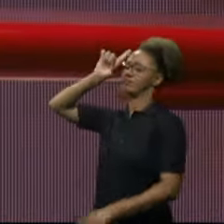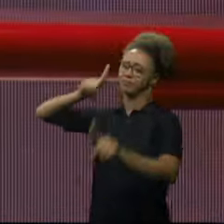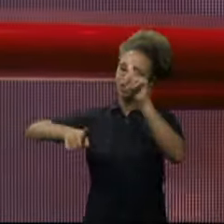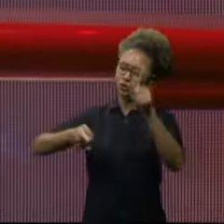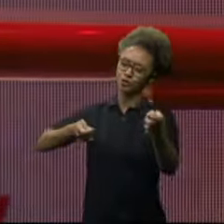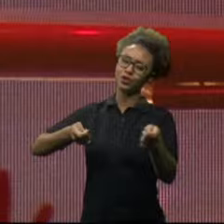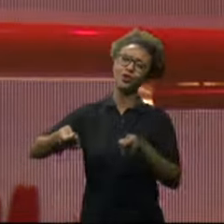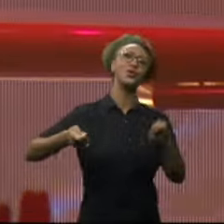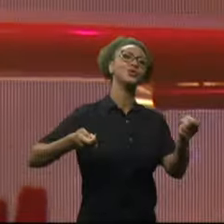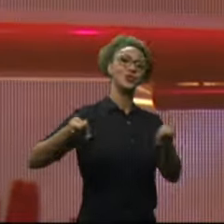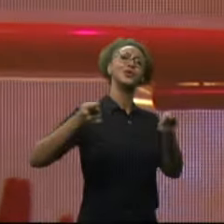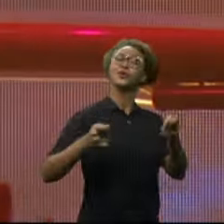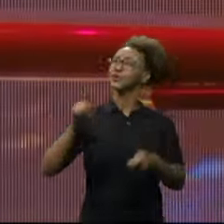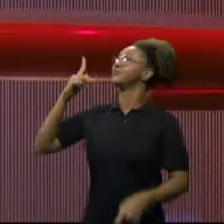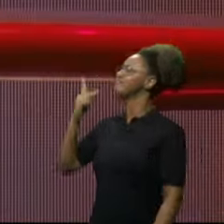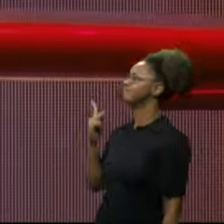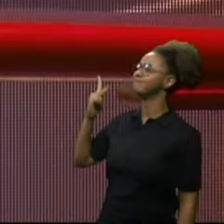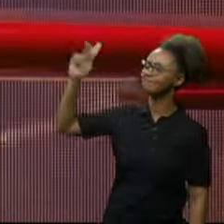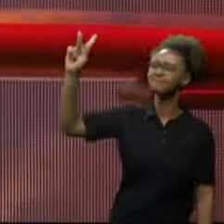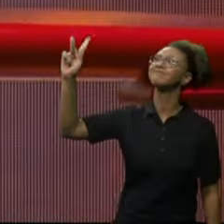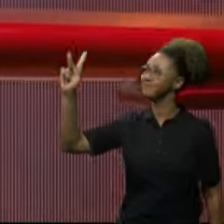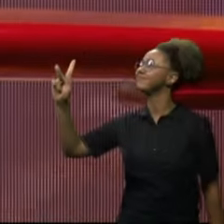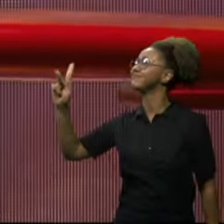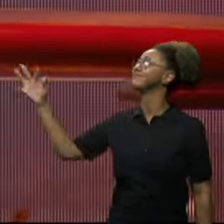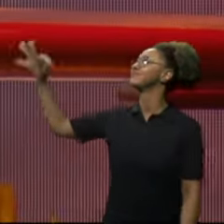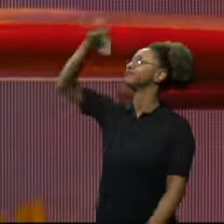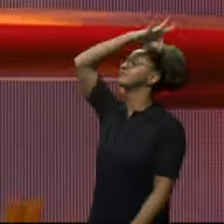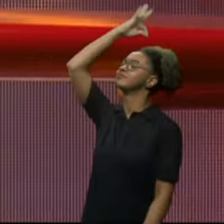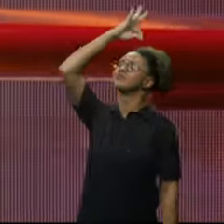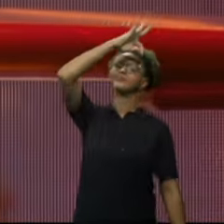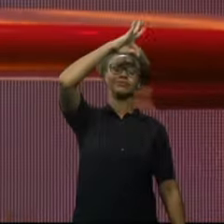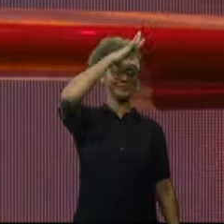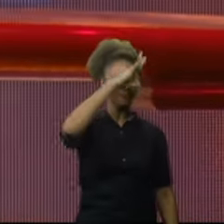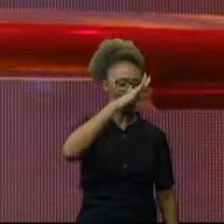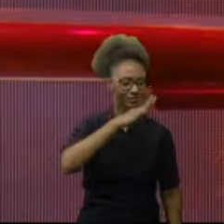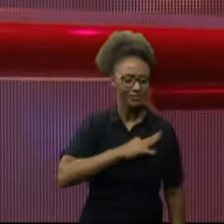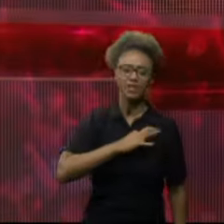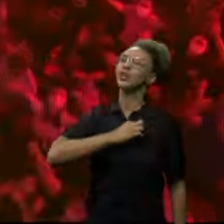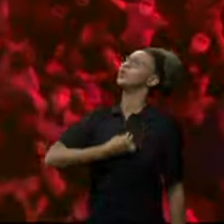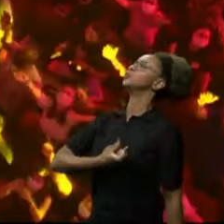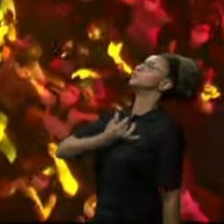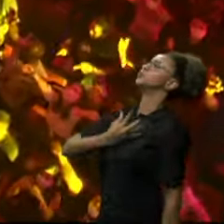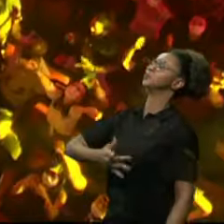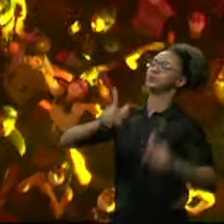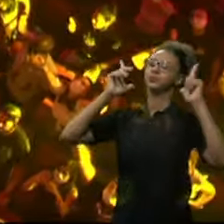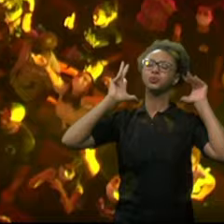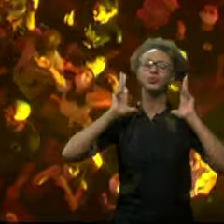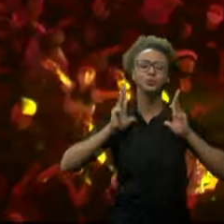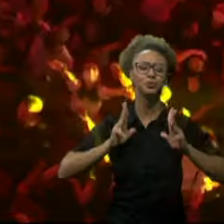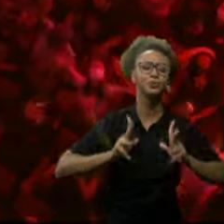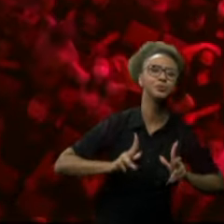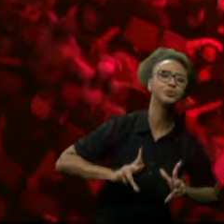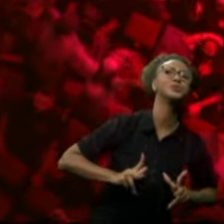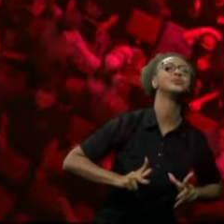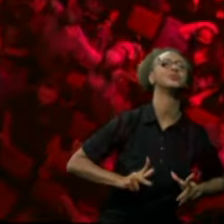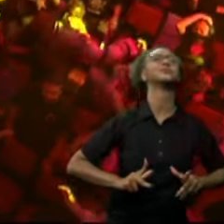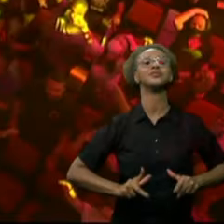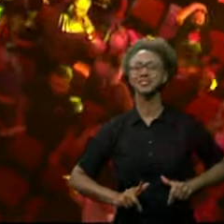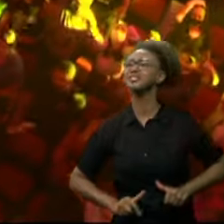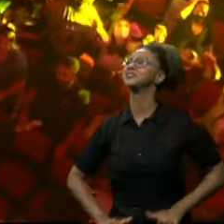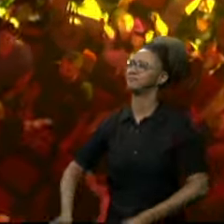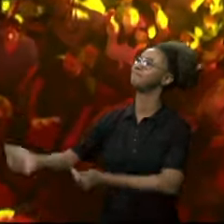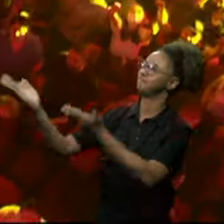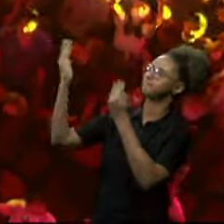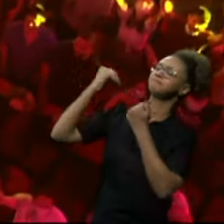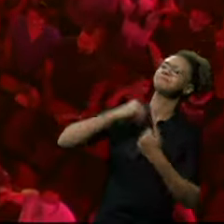glória e todo mundo um bolo bem descesse